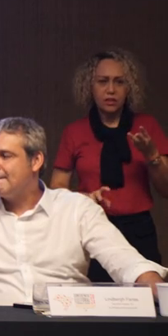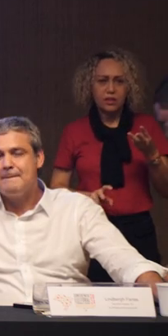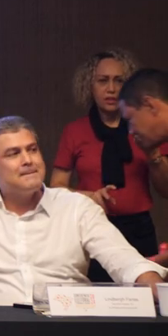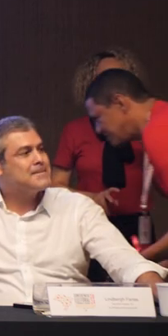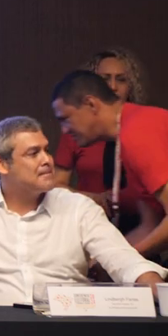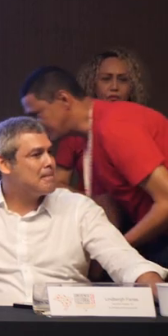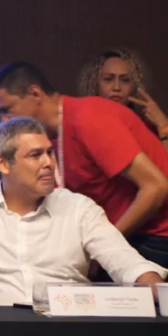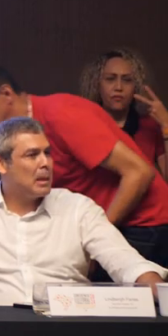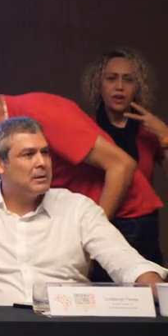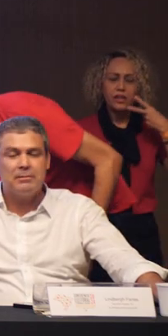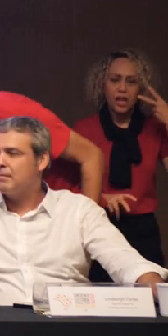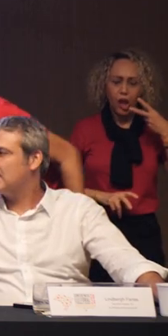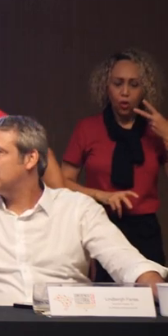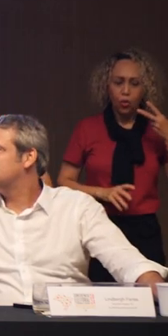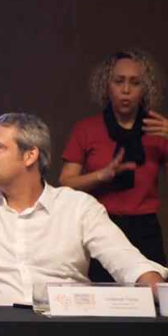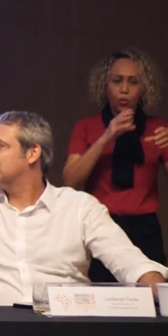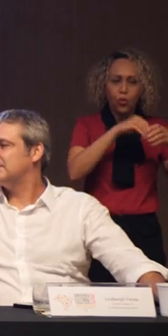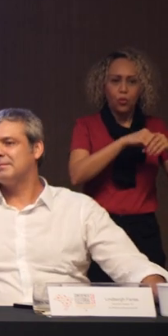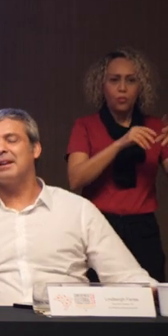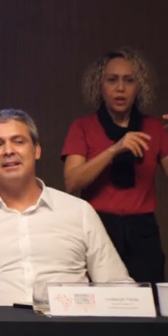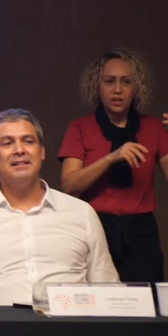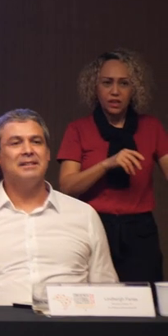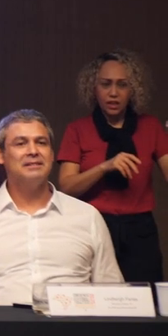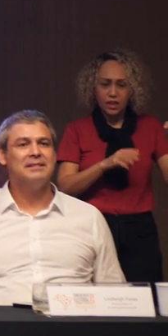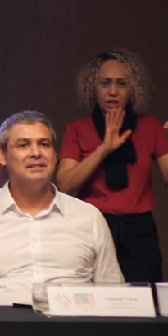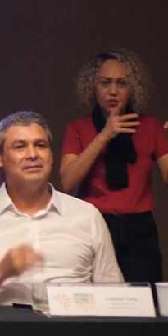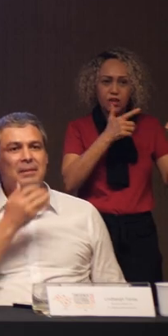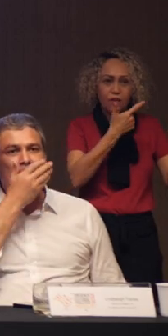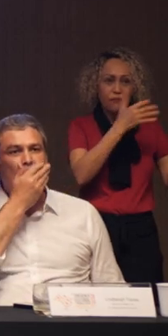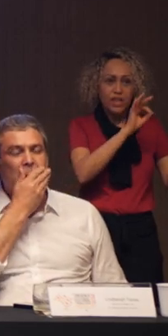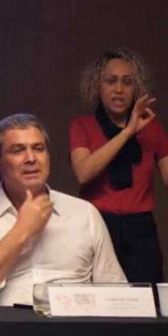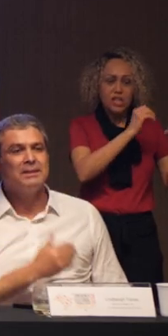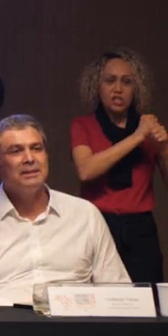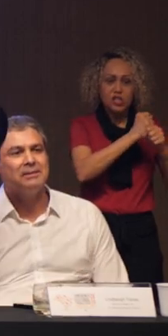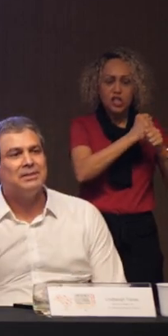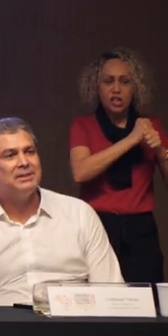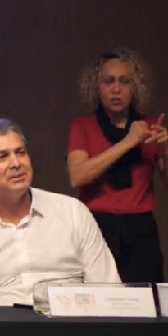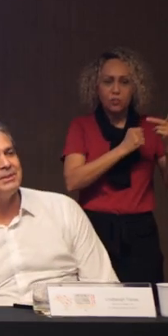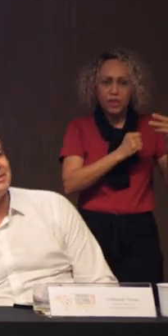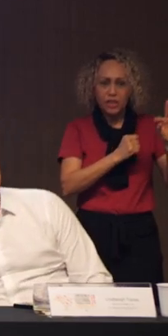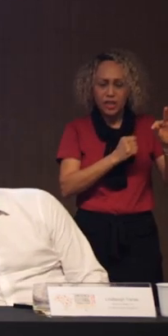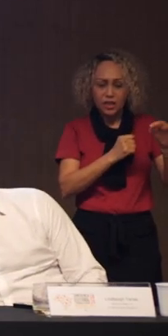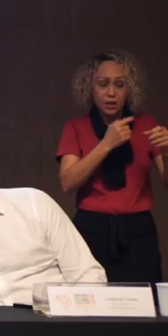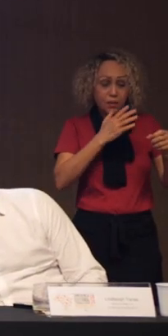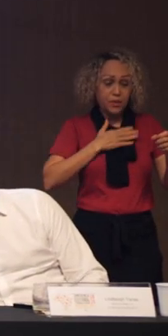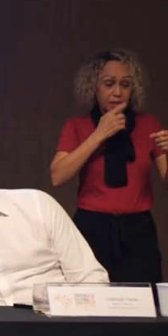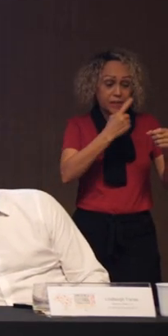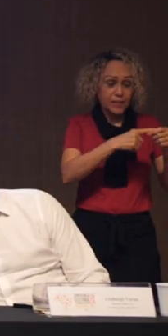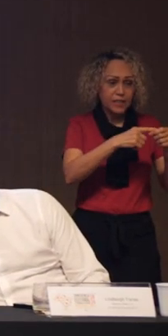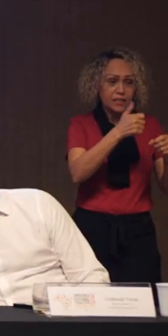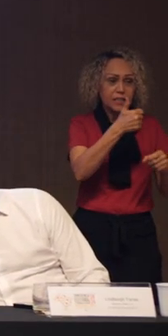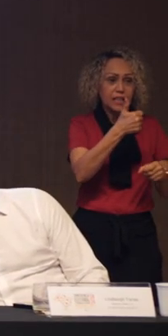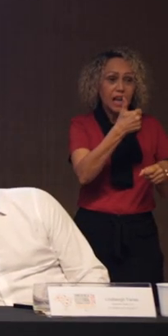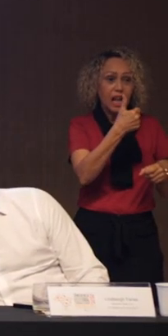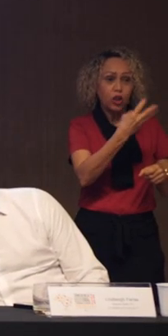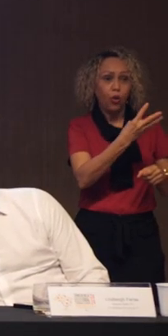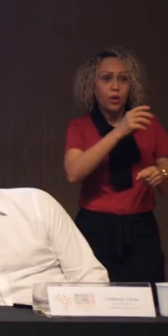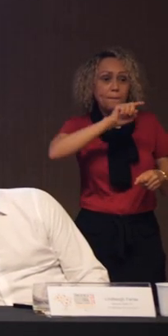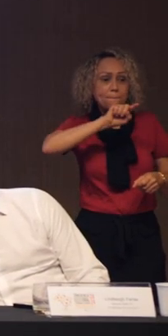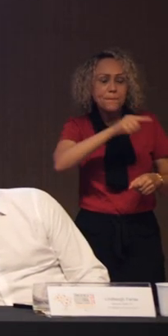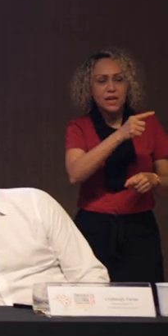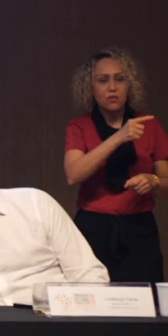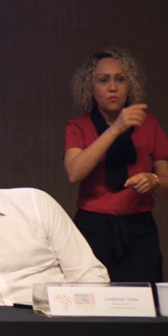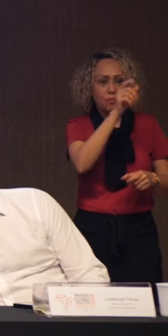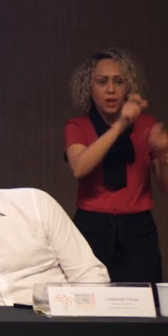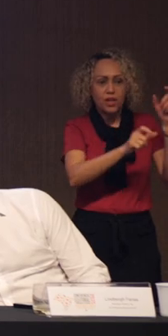com 20 anos de PT, uma cidade de 14 mil habitantes, e para mim é uma satisfação, uma honra de estar